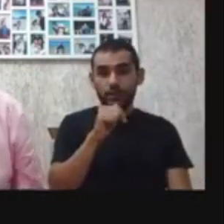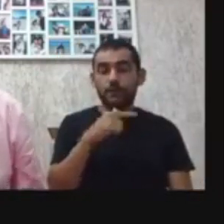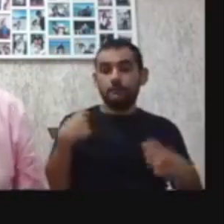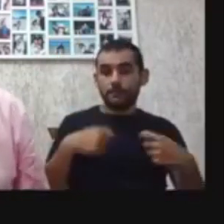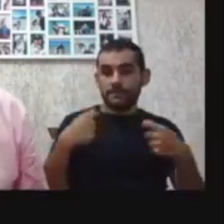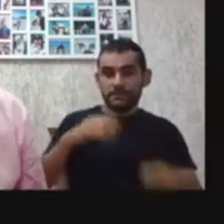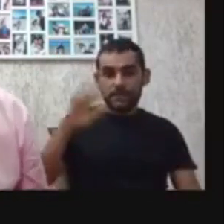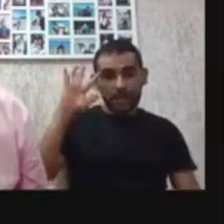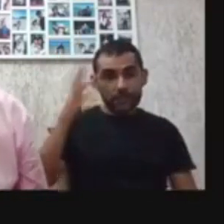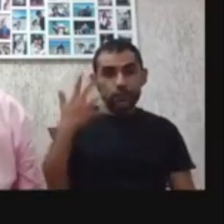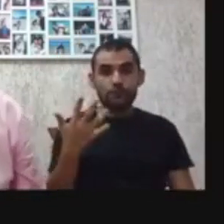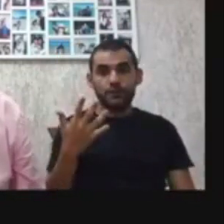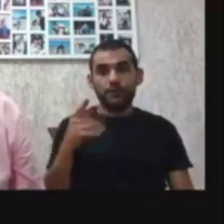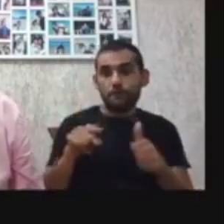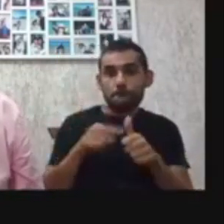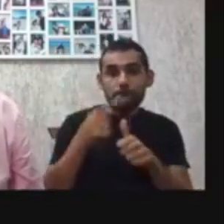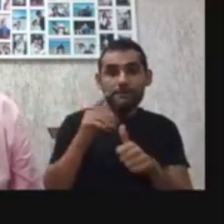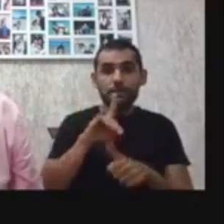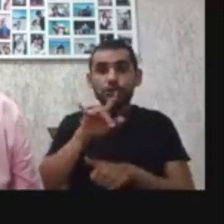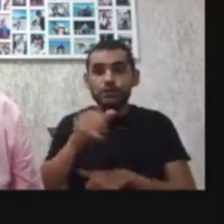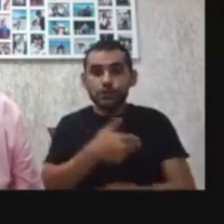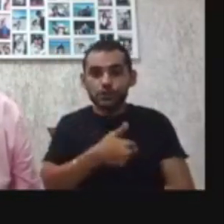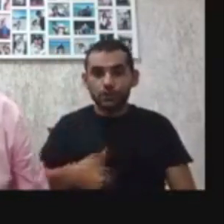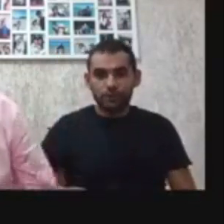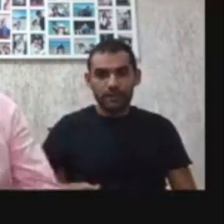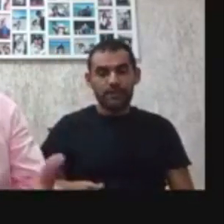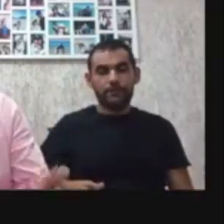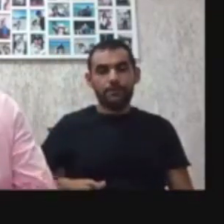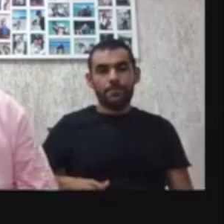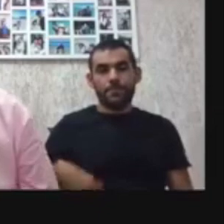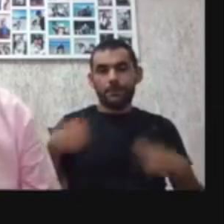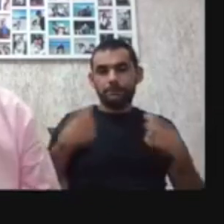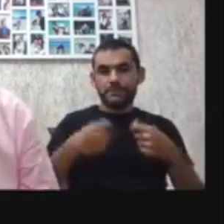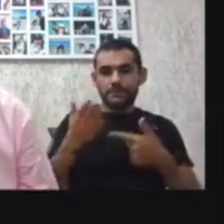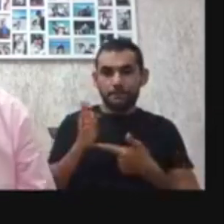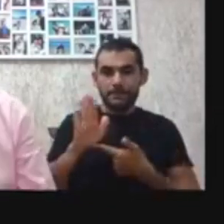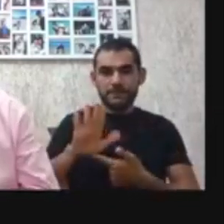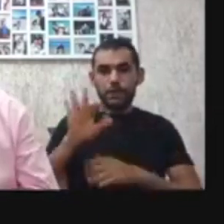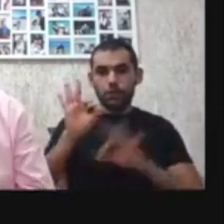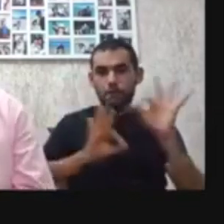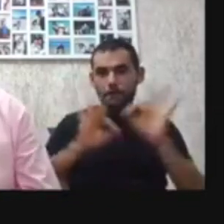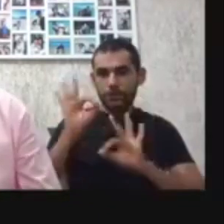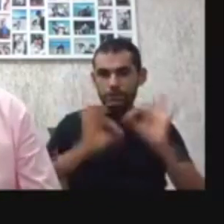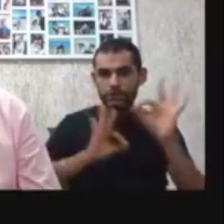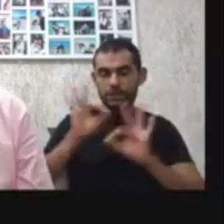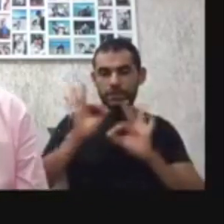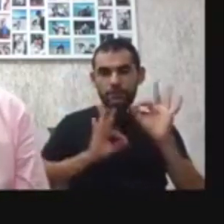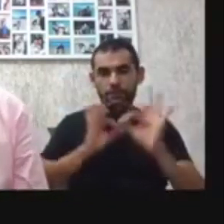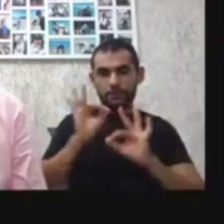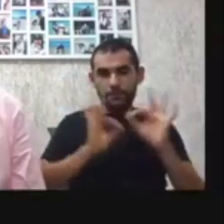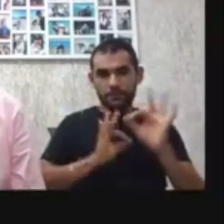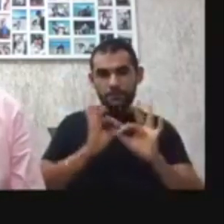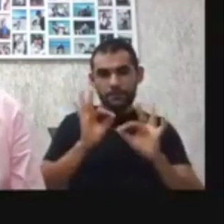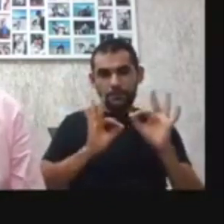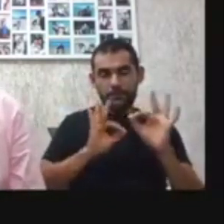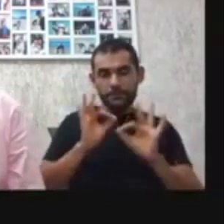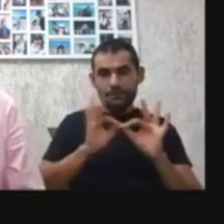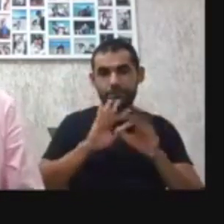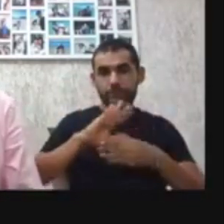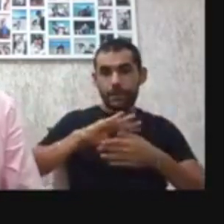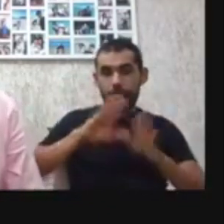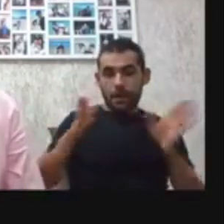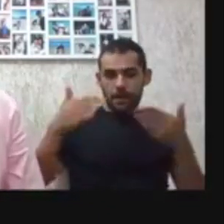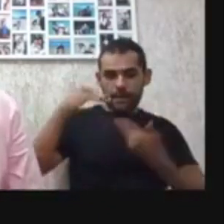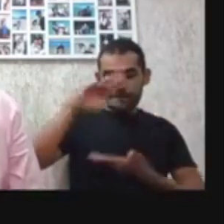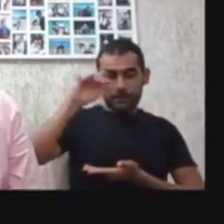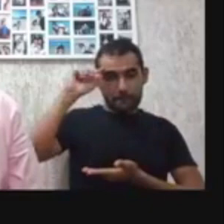resolvida. No primeiro dia de governo, nós precisamos já apresentar um projeto e abrir a caixa preta do Damai